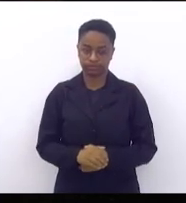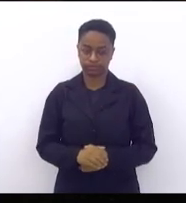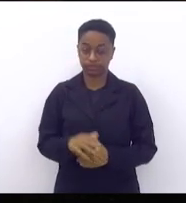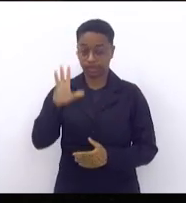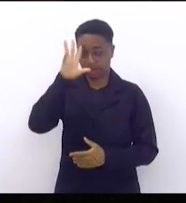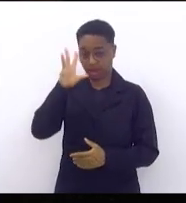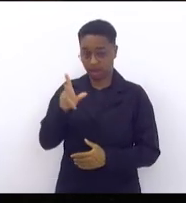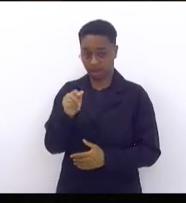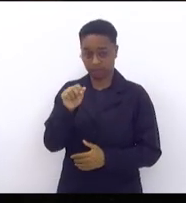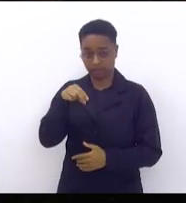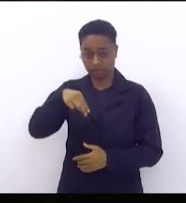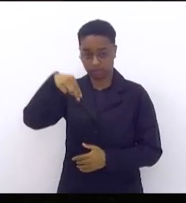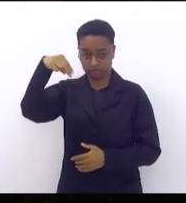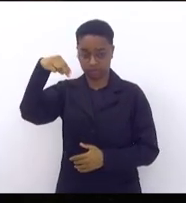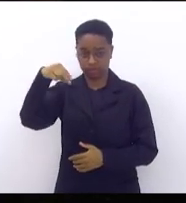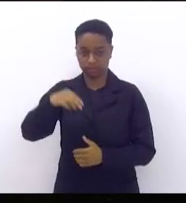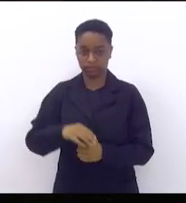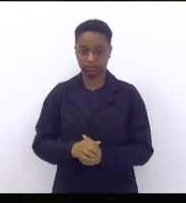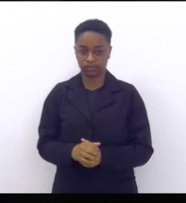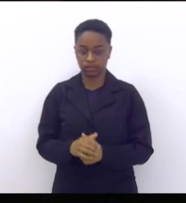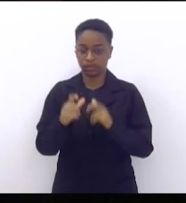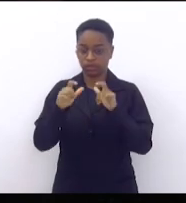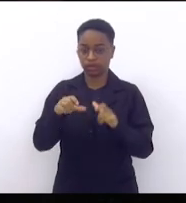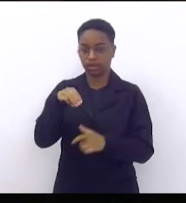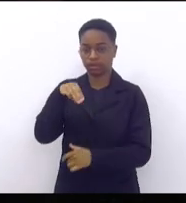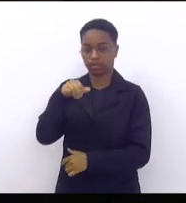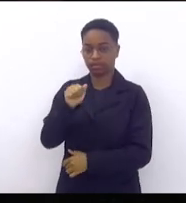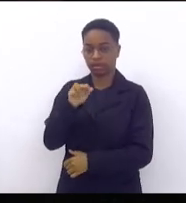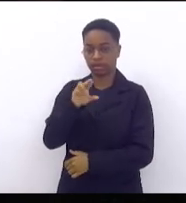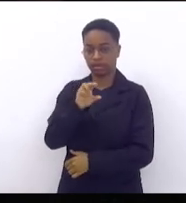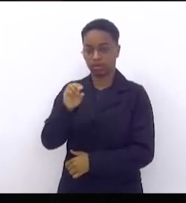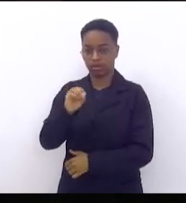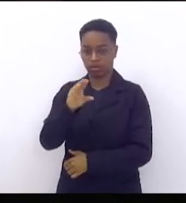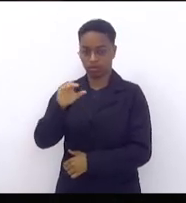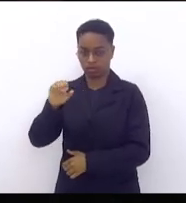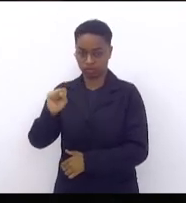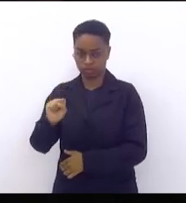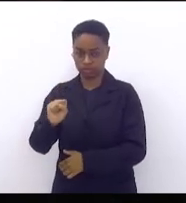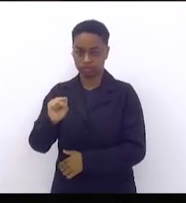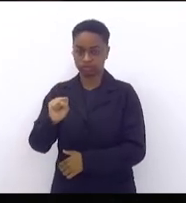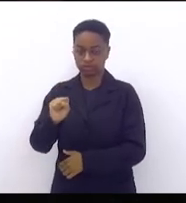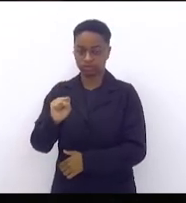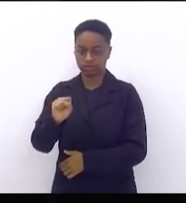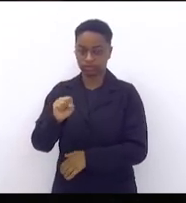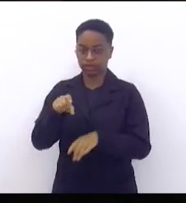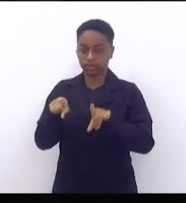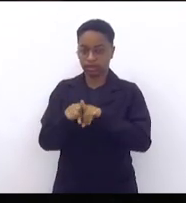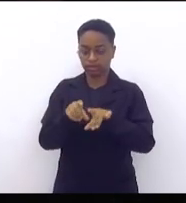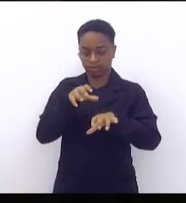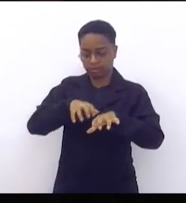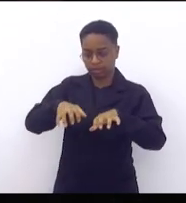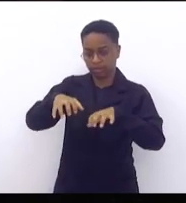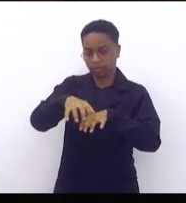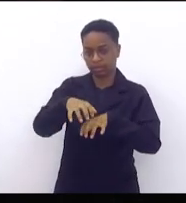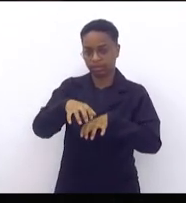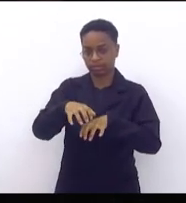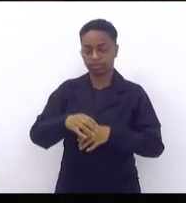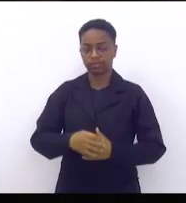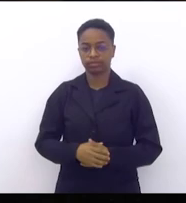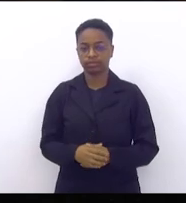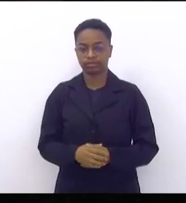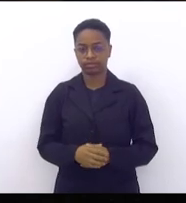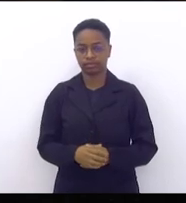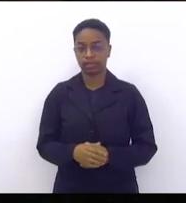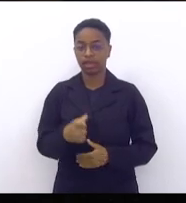África, em Marrocos, especificamente nos arredores de Marrakech, teve